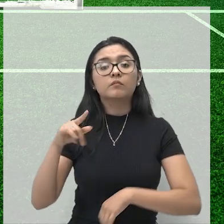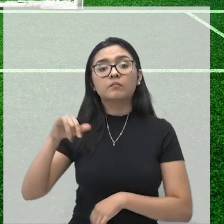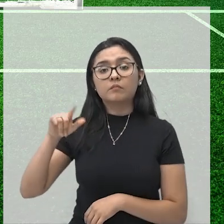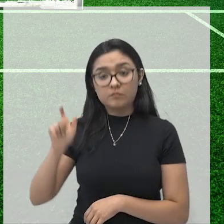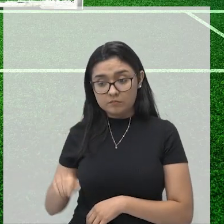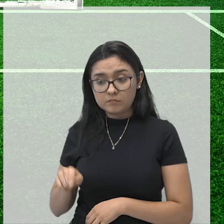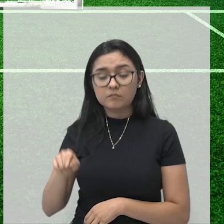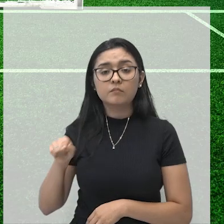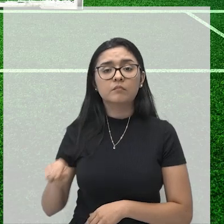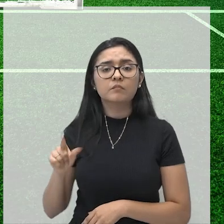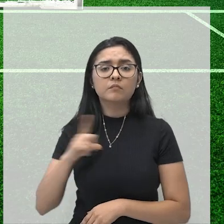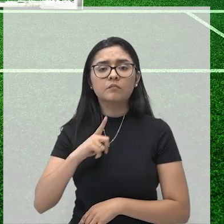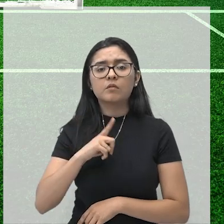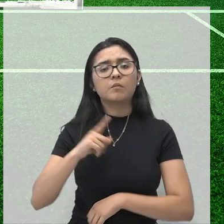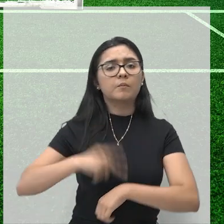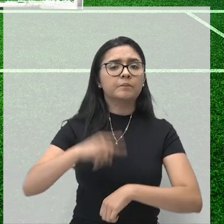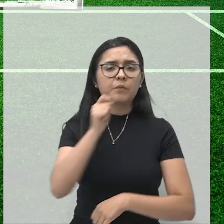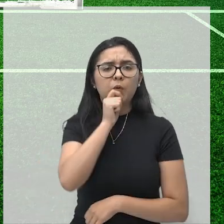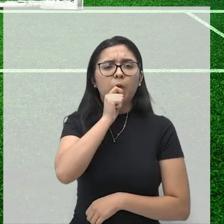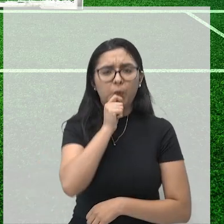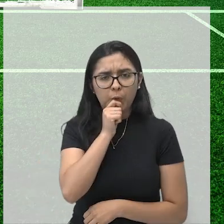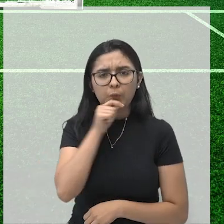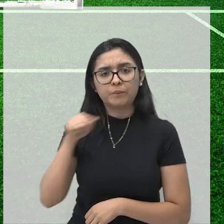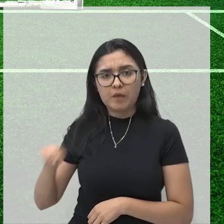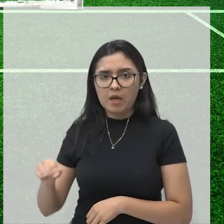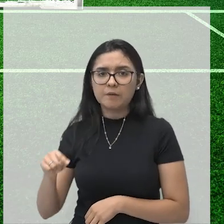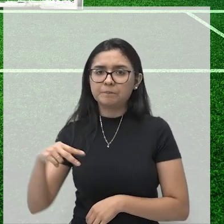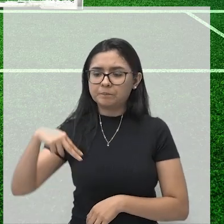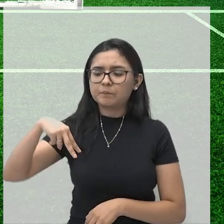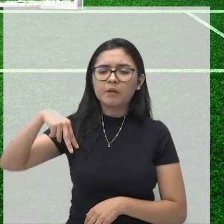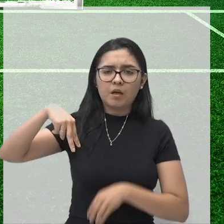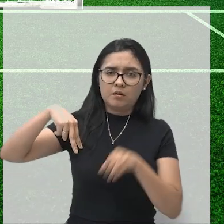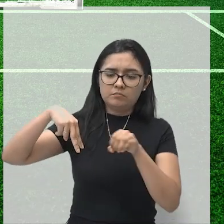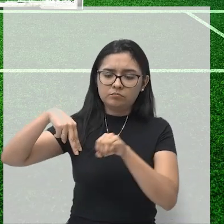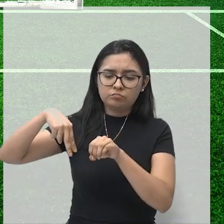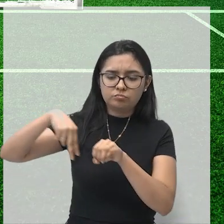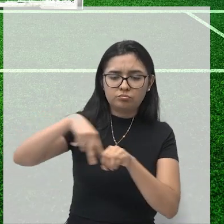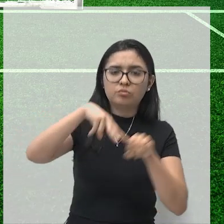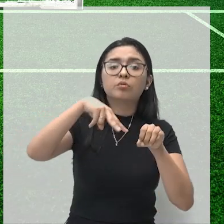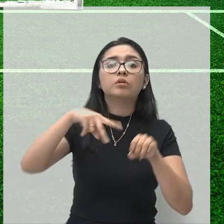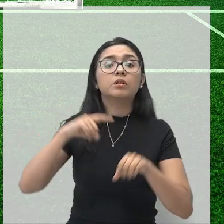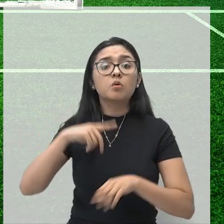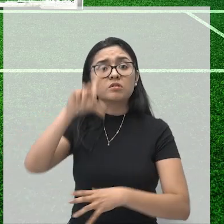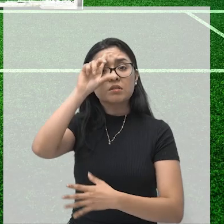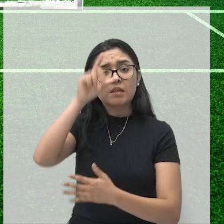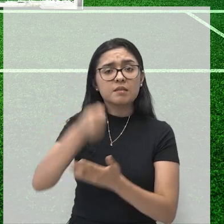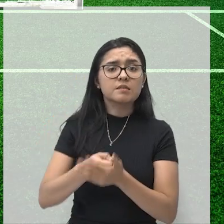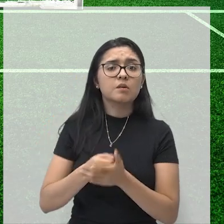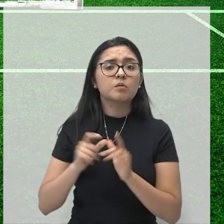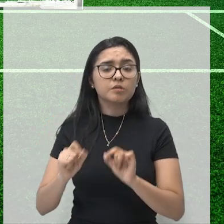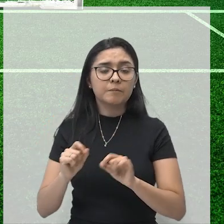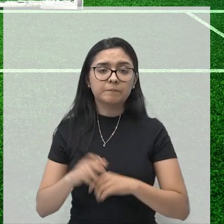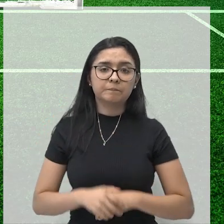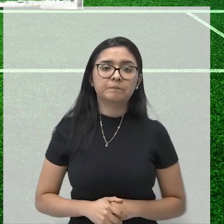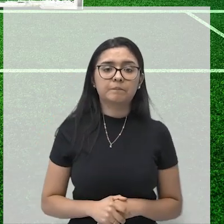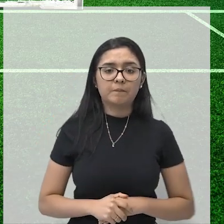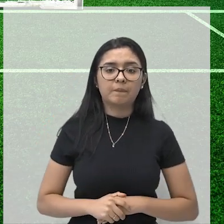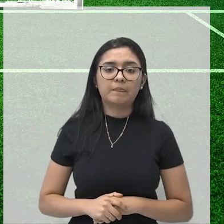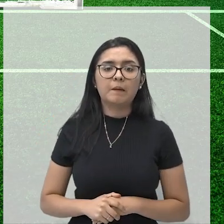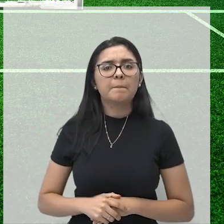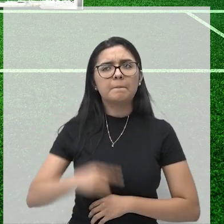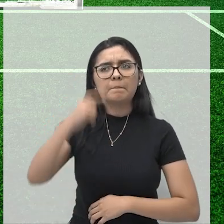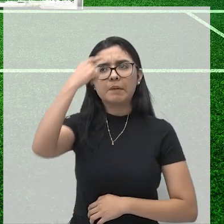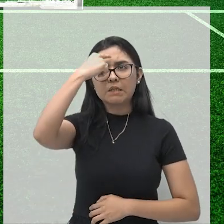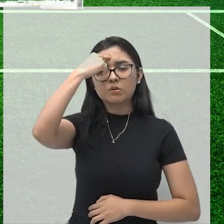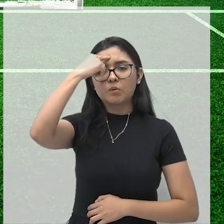árbitro apita, né, ele pega a bola e essa tomada de decisão de pegar a bola passou